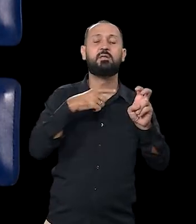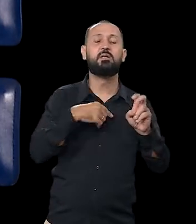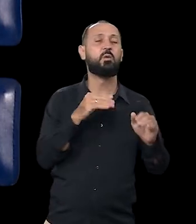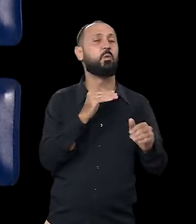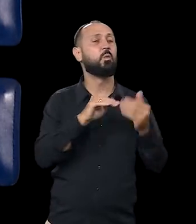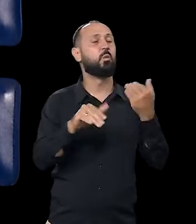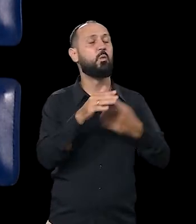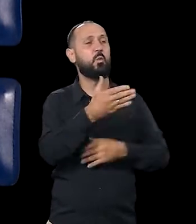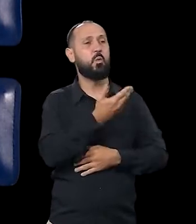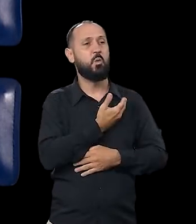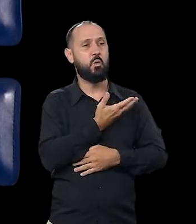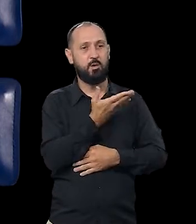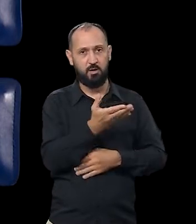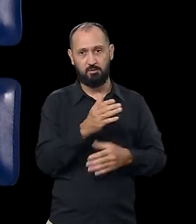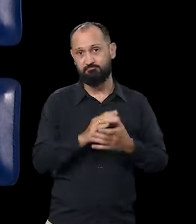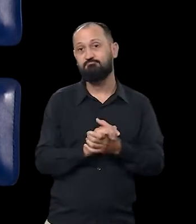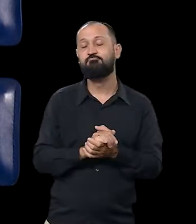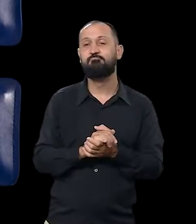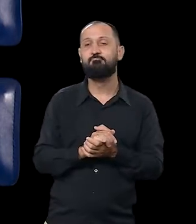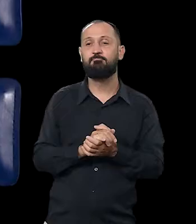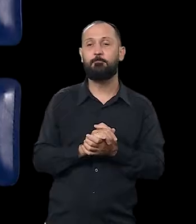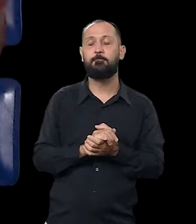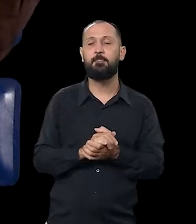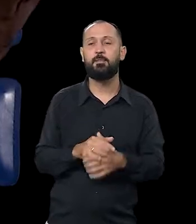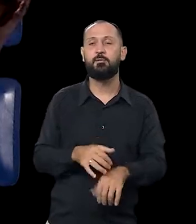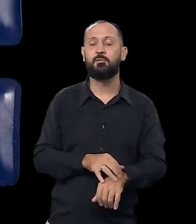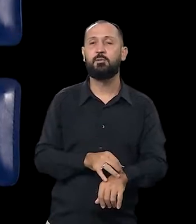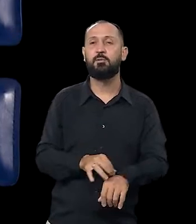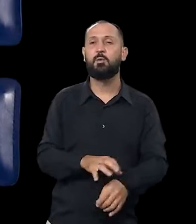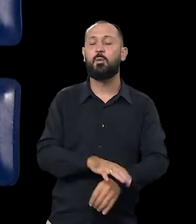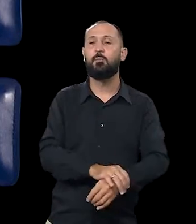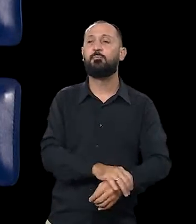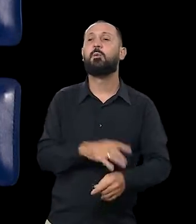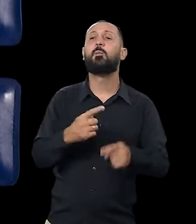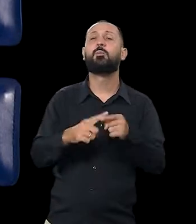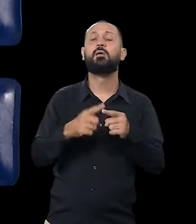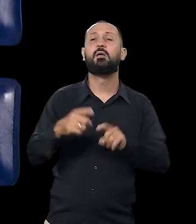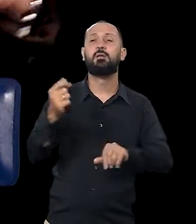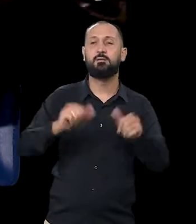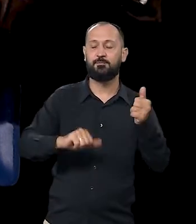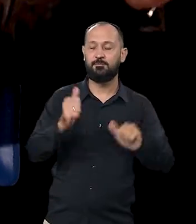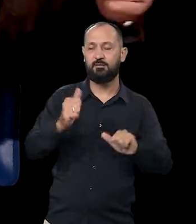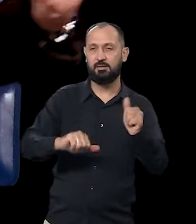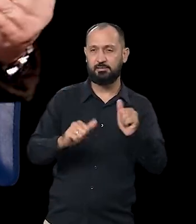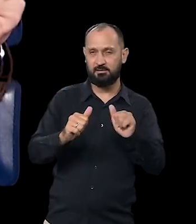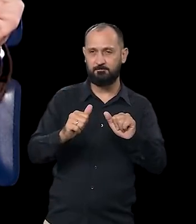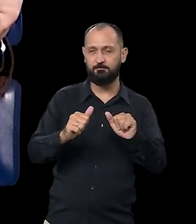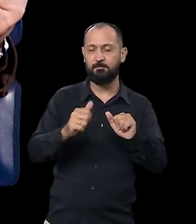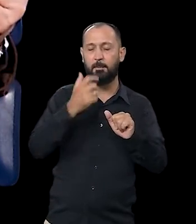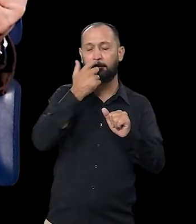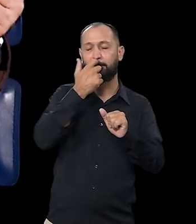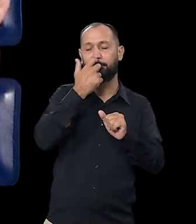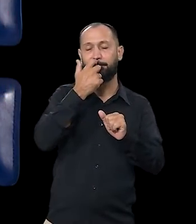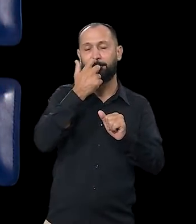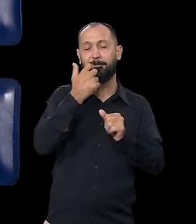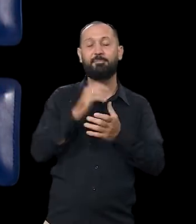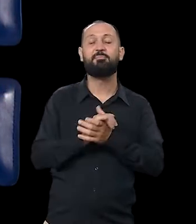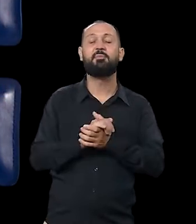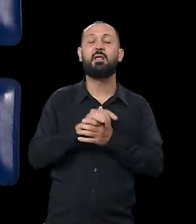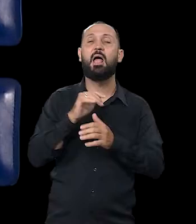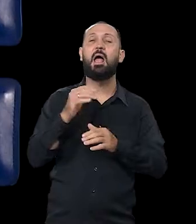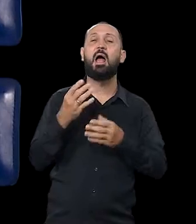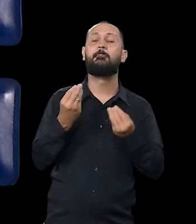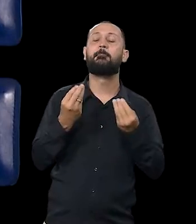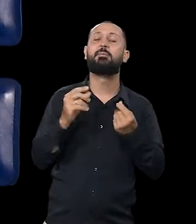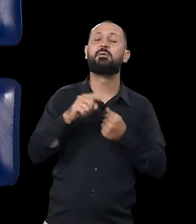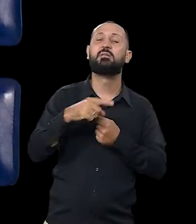o colega, não é? Porque na avaliação daquele parlamentar, né, muitas das